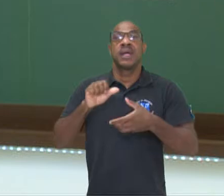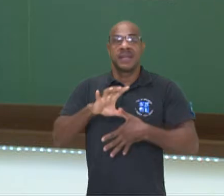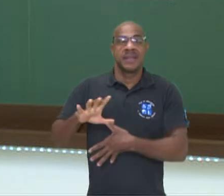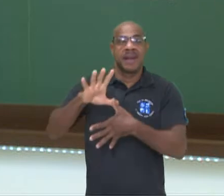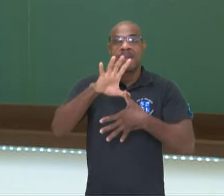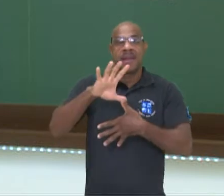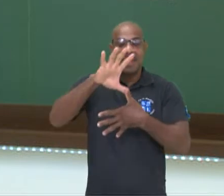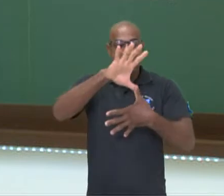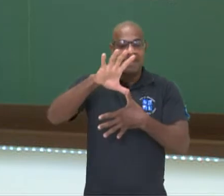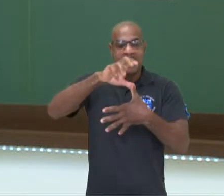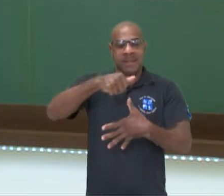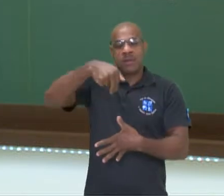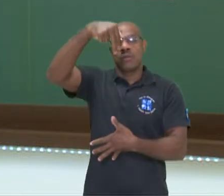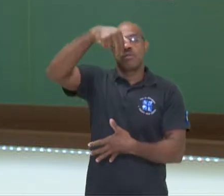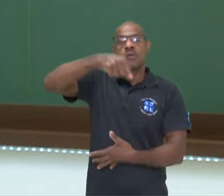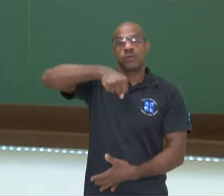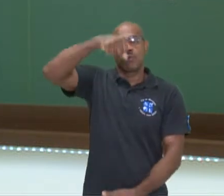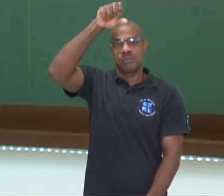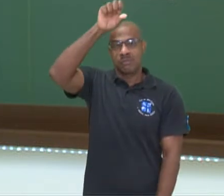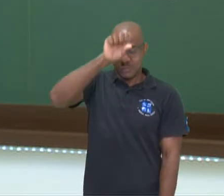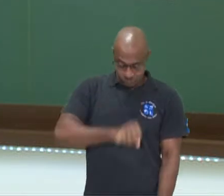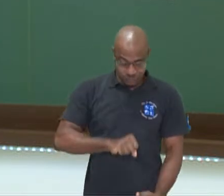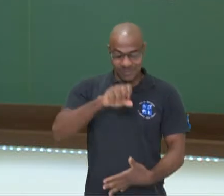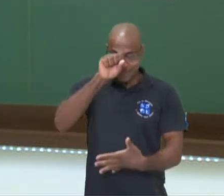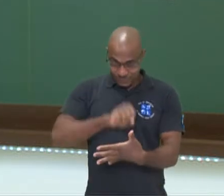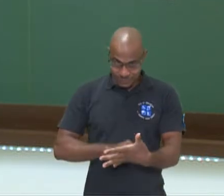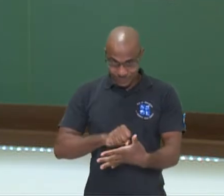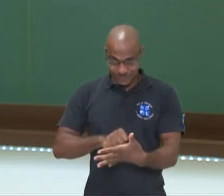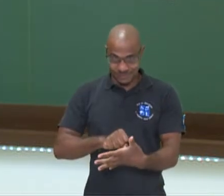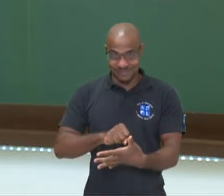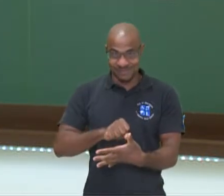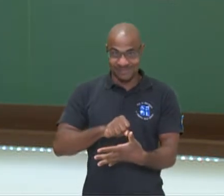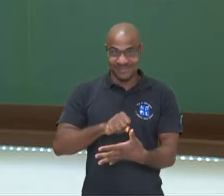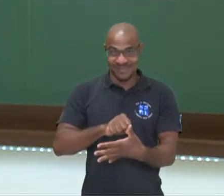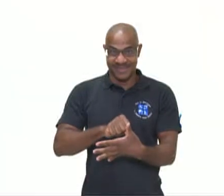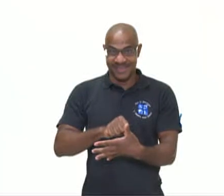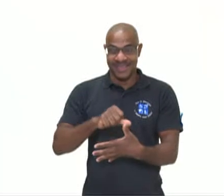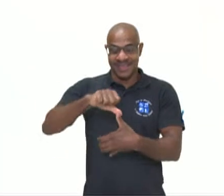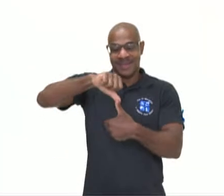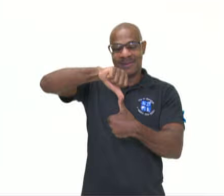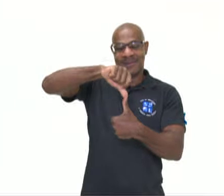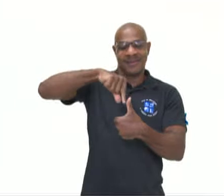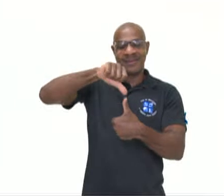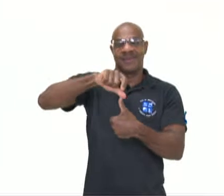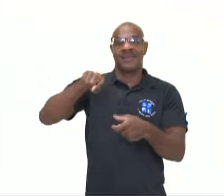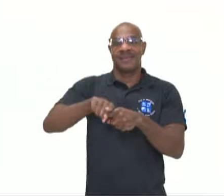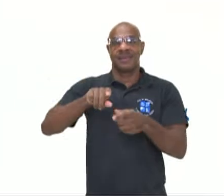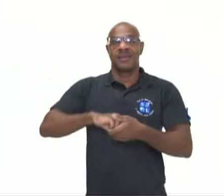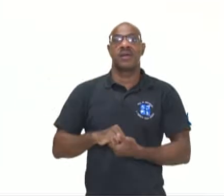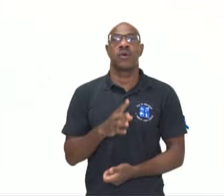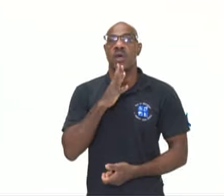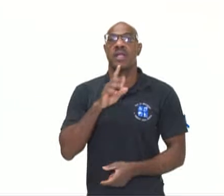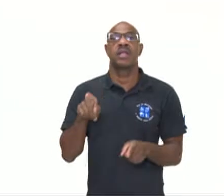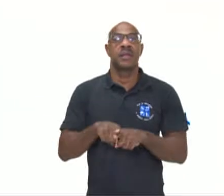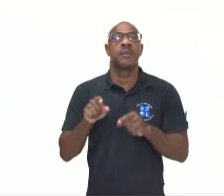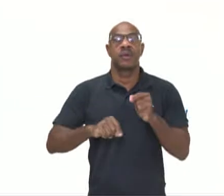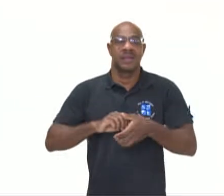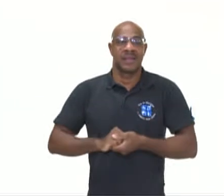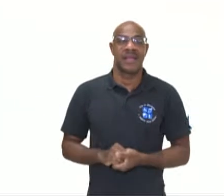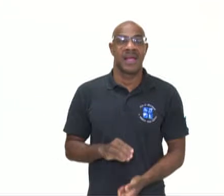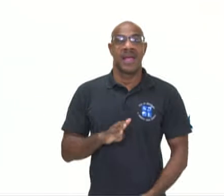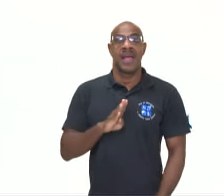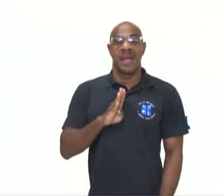nossa, né, gente? Ela é de toda a América do Sul e Central. E também é conhecida como arara de